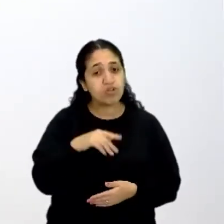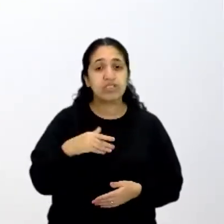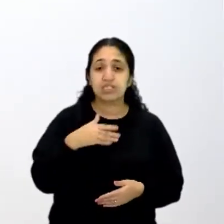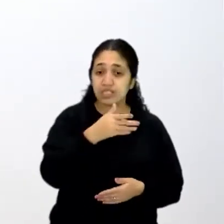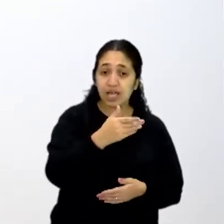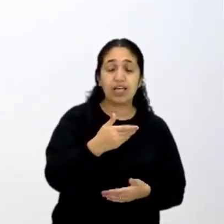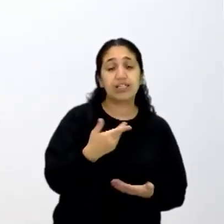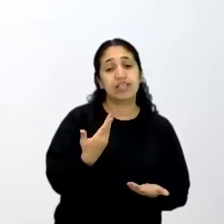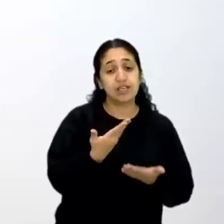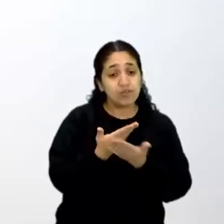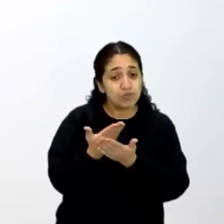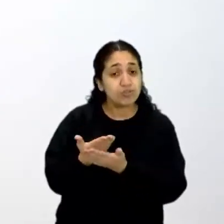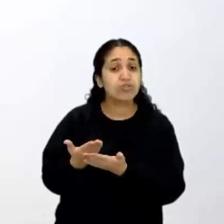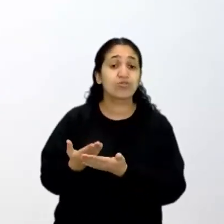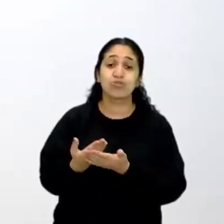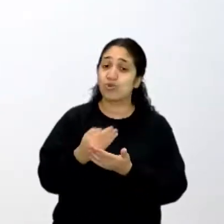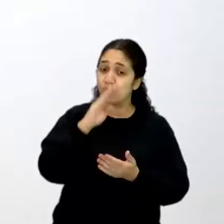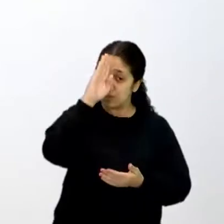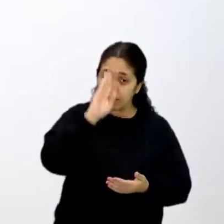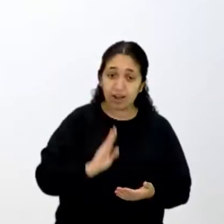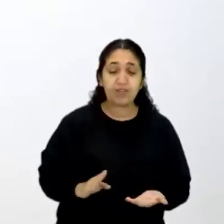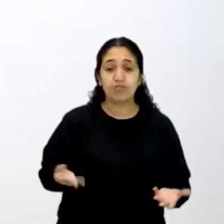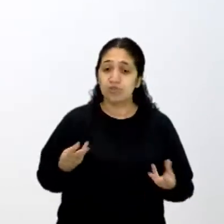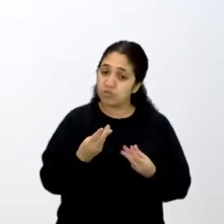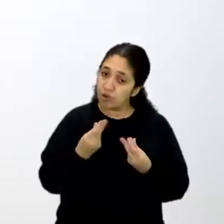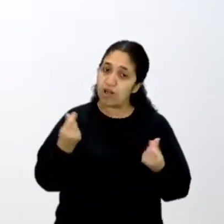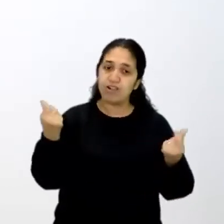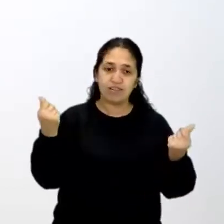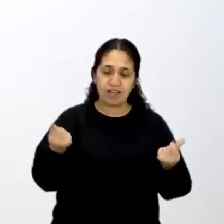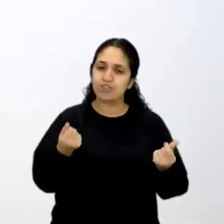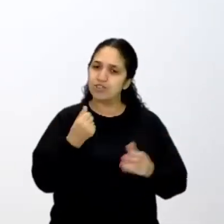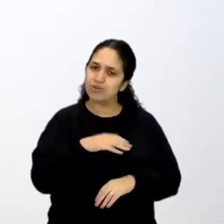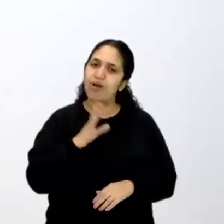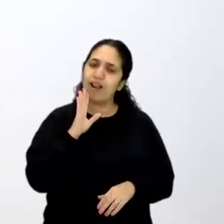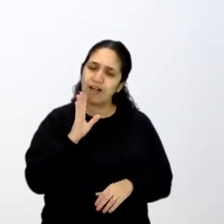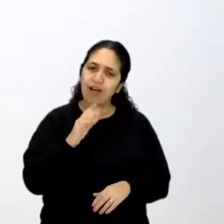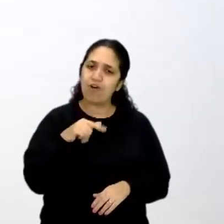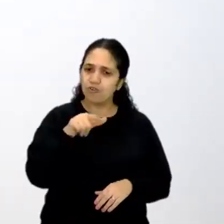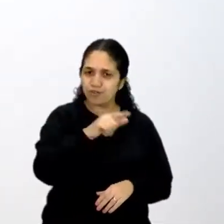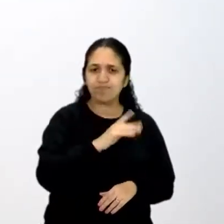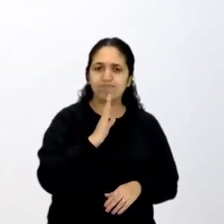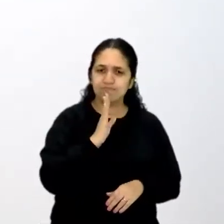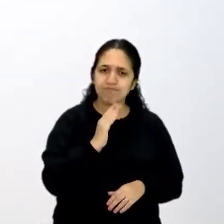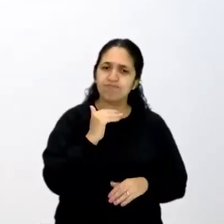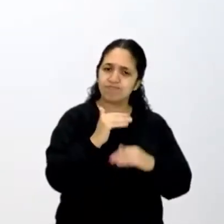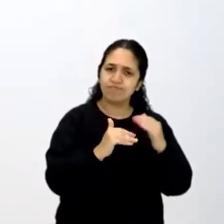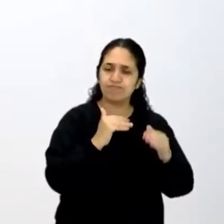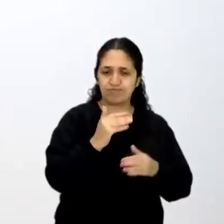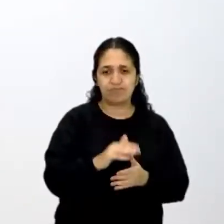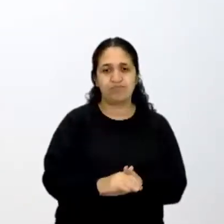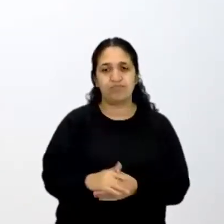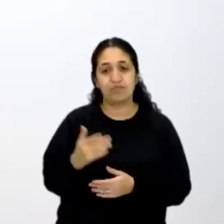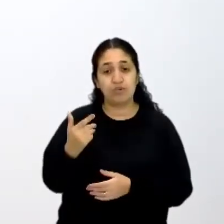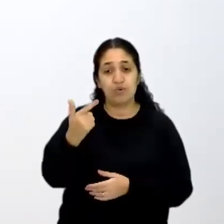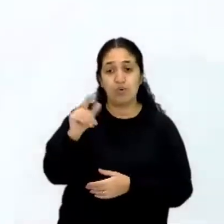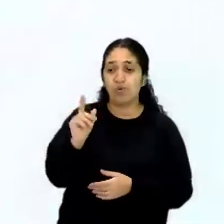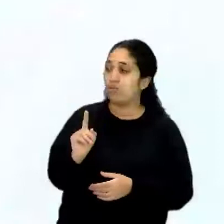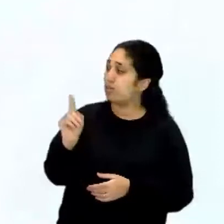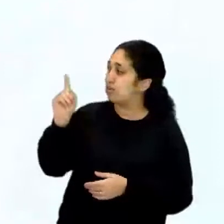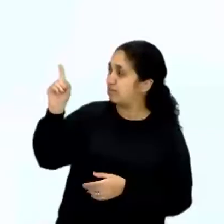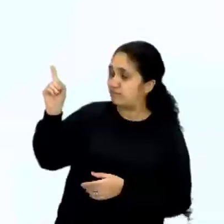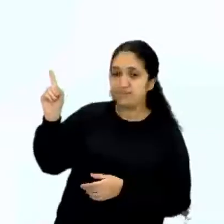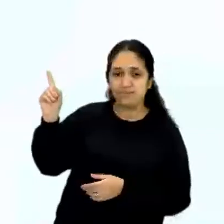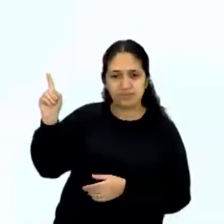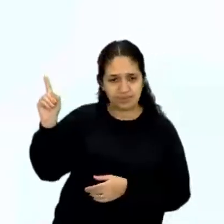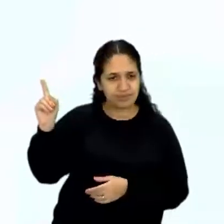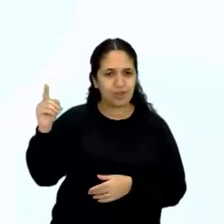e de qualidade. Então é legal vocês já irem conhecendo essas instituições, tá bom? Outra aposta é o